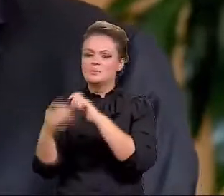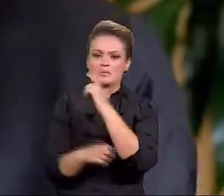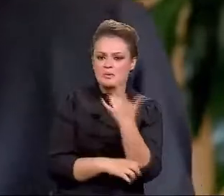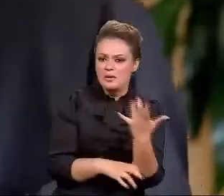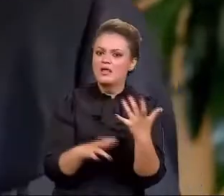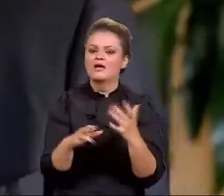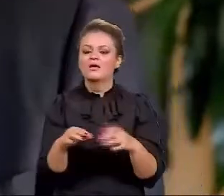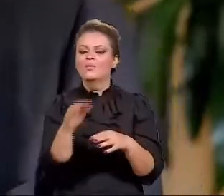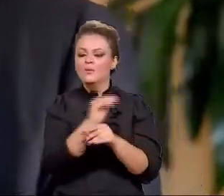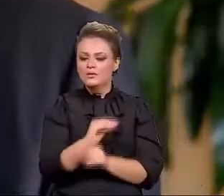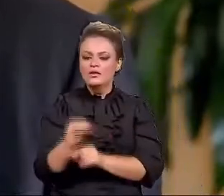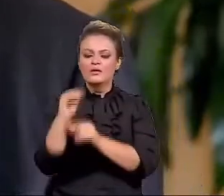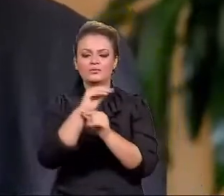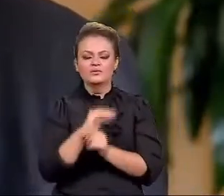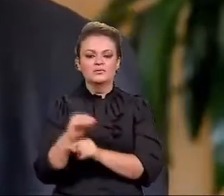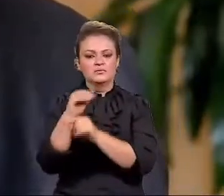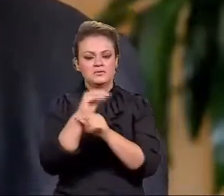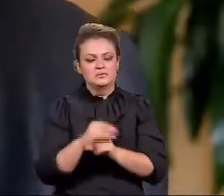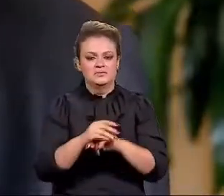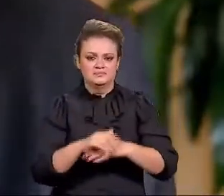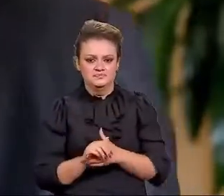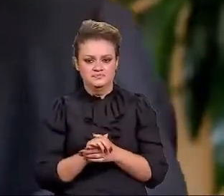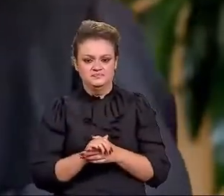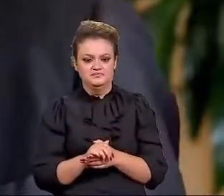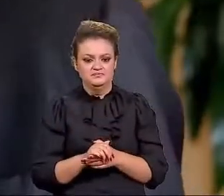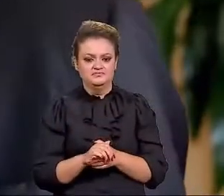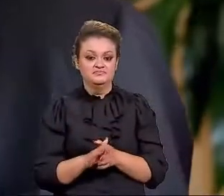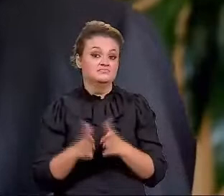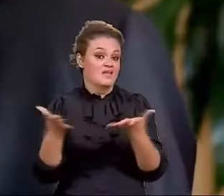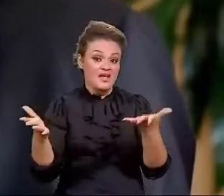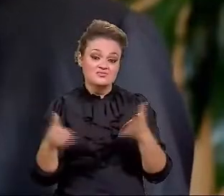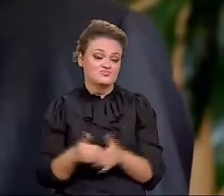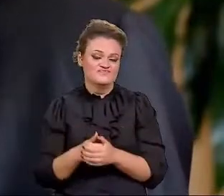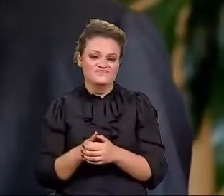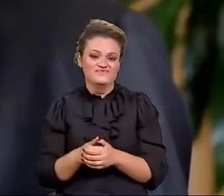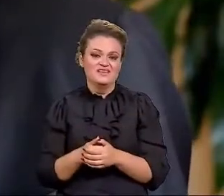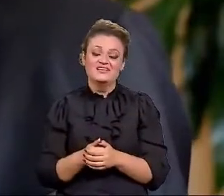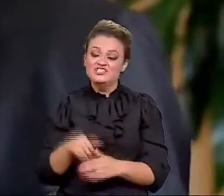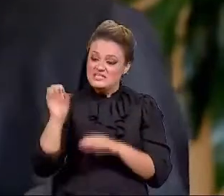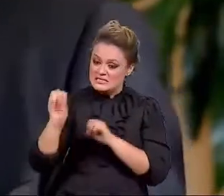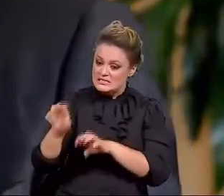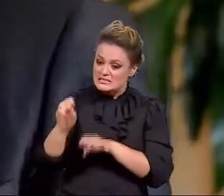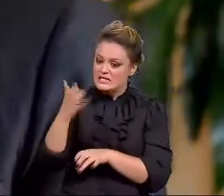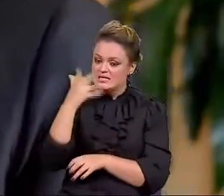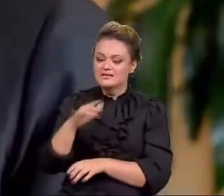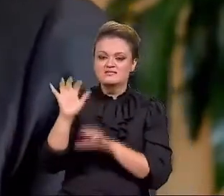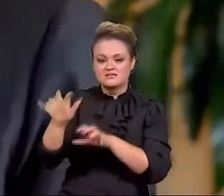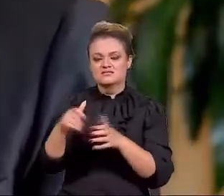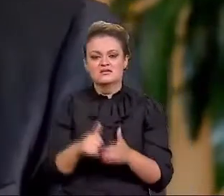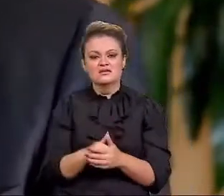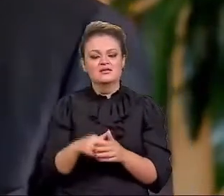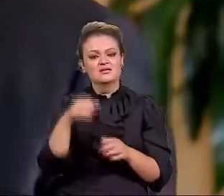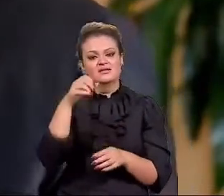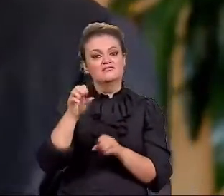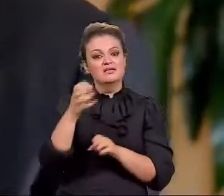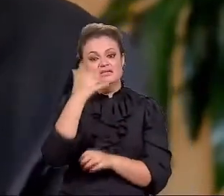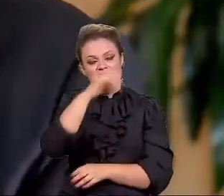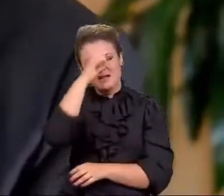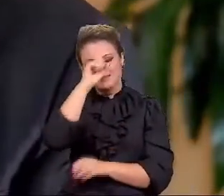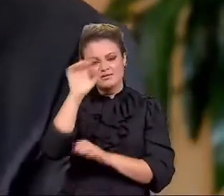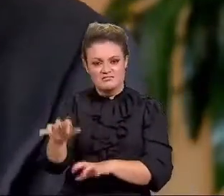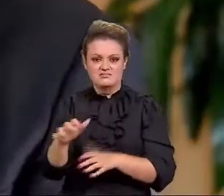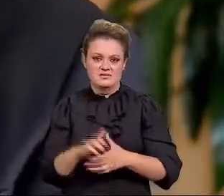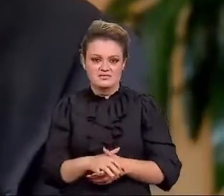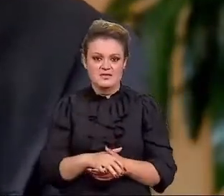florestais. Sabe, é isso que nós temos que educar as crianças, é isso que ela tem que saber. E nós temos, então, a partir daí, começar a saber